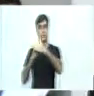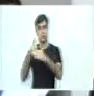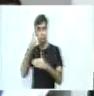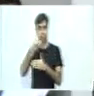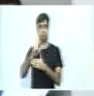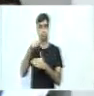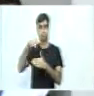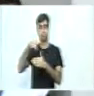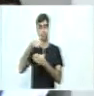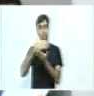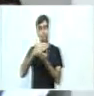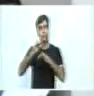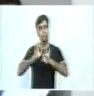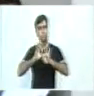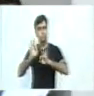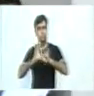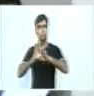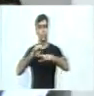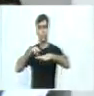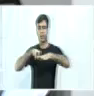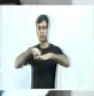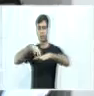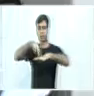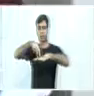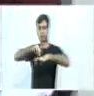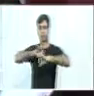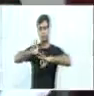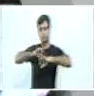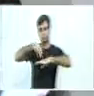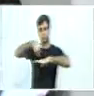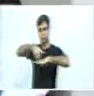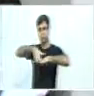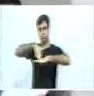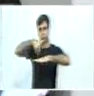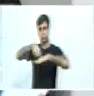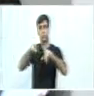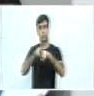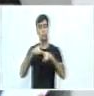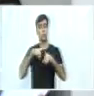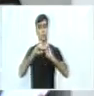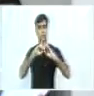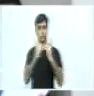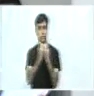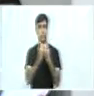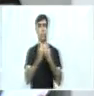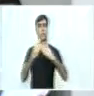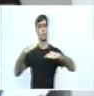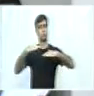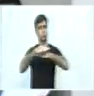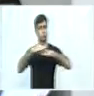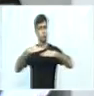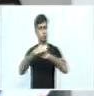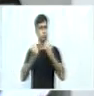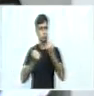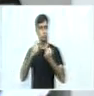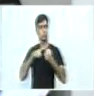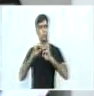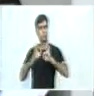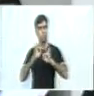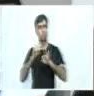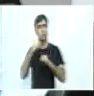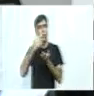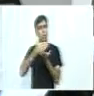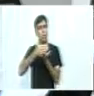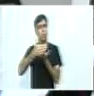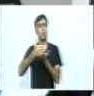inicie as respectivas obras da mesma forma. O Departamento de Trânsito está viabilizando a implementação